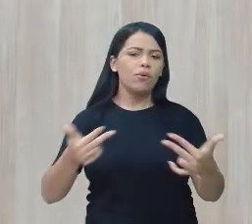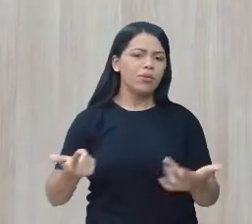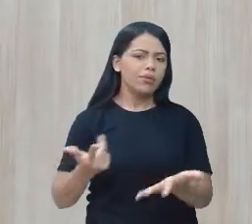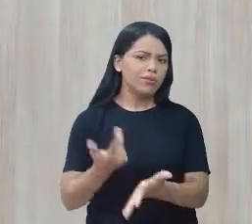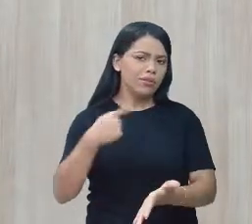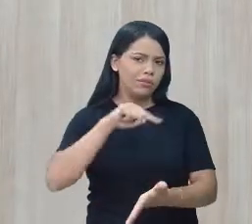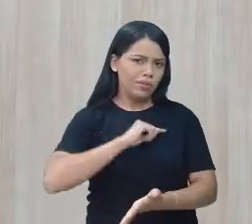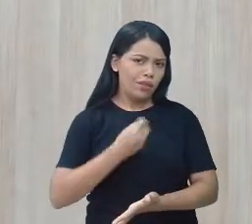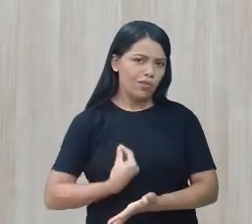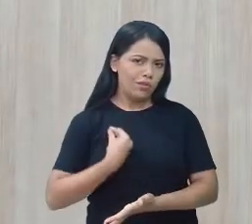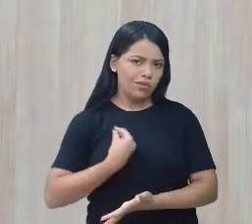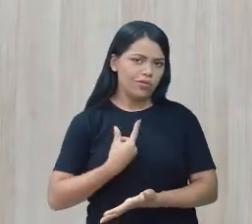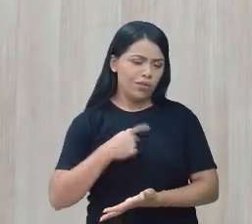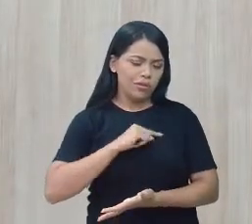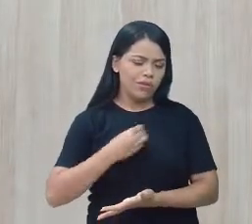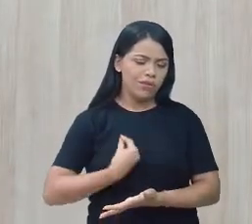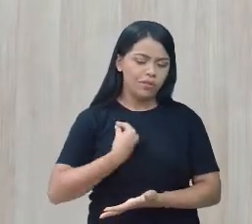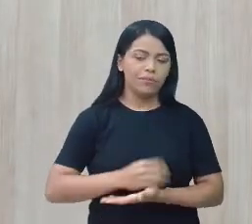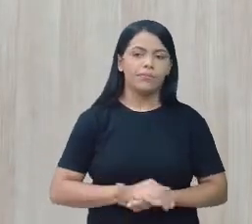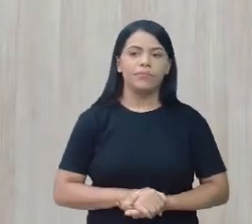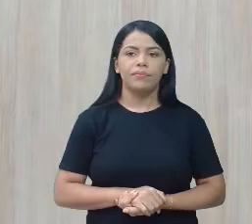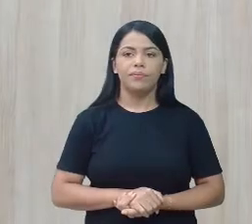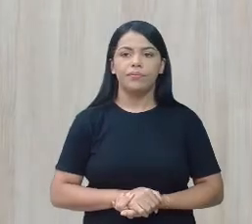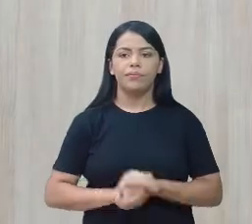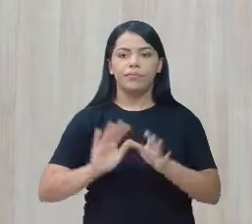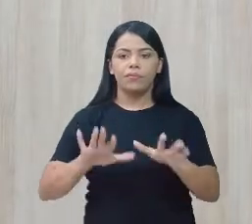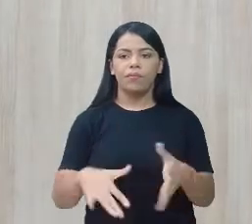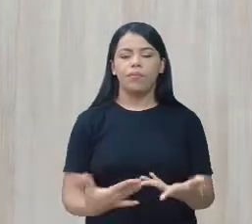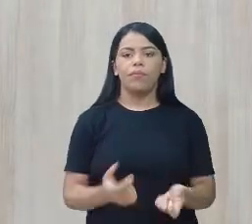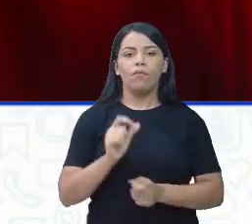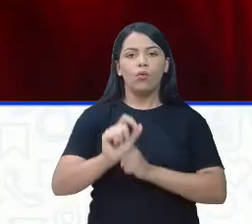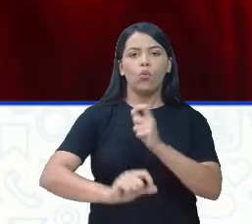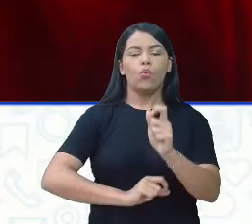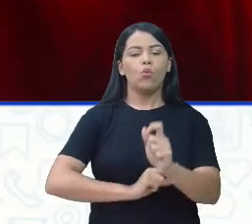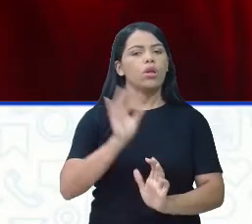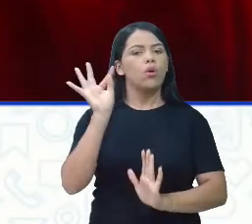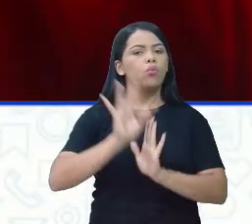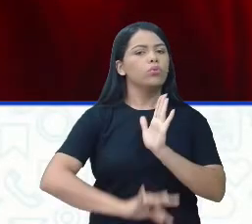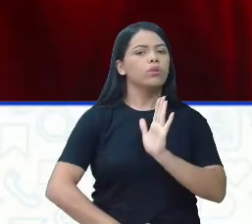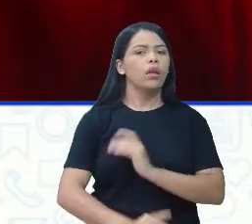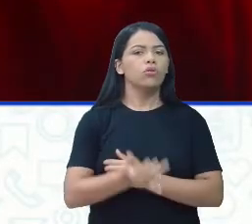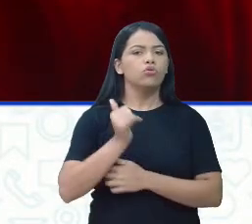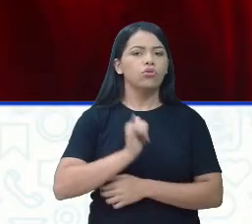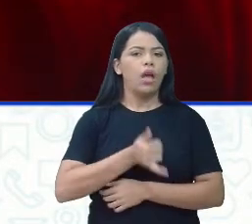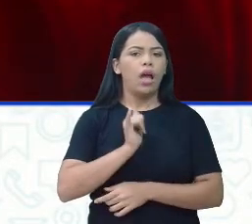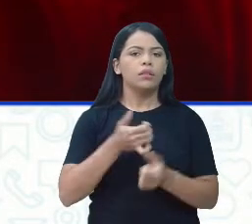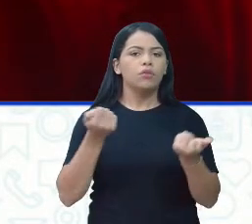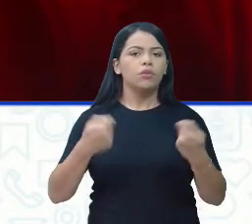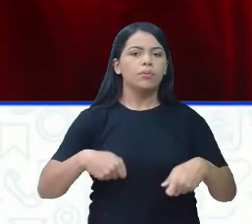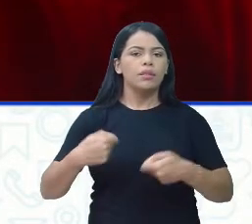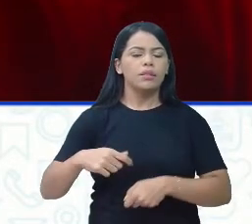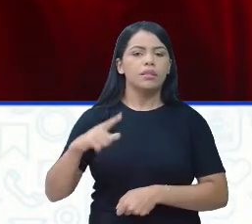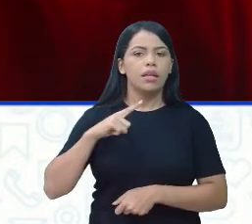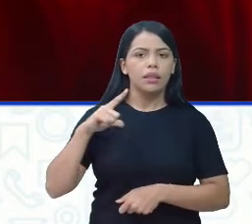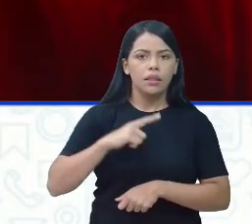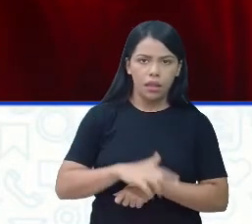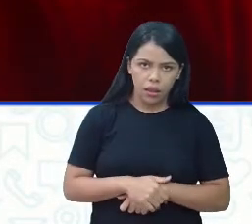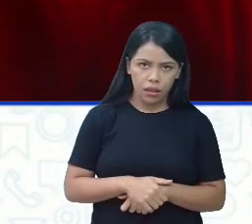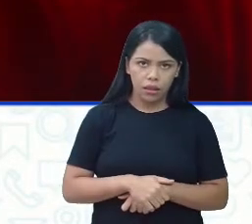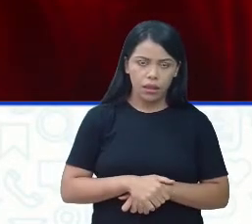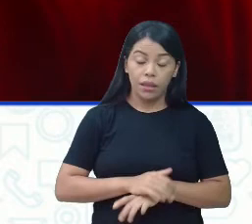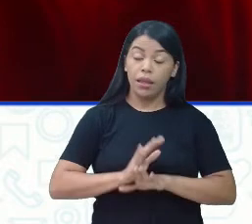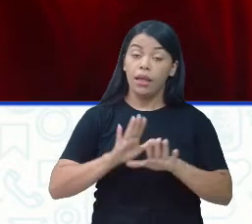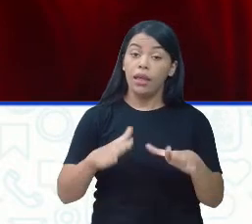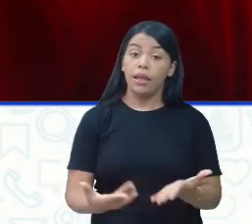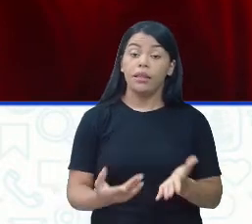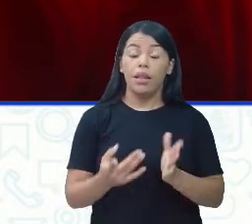vida, na nossa vida. E o que é que um texto narrativo precisa ter, Vivi? Olha, ele precisa ter uma